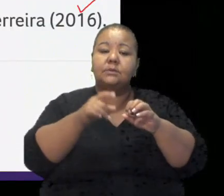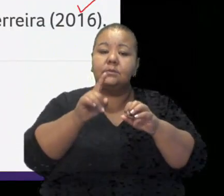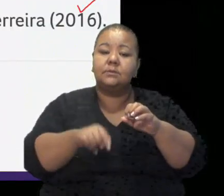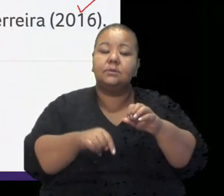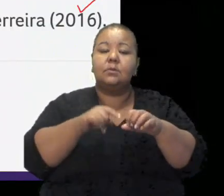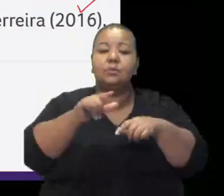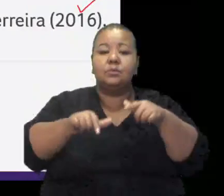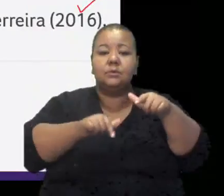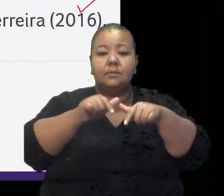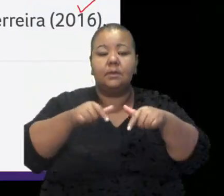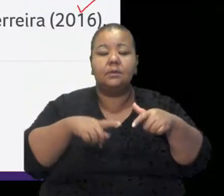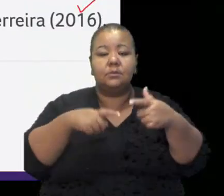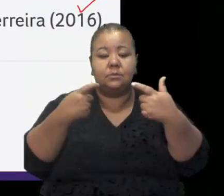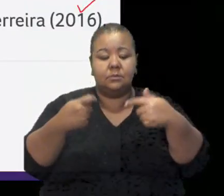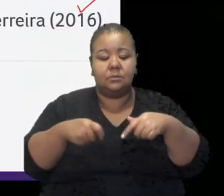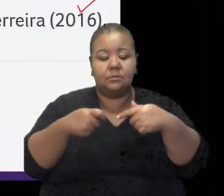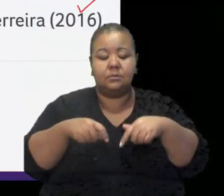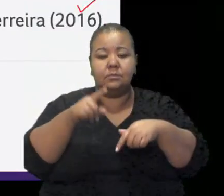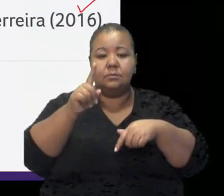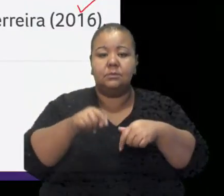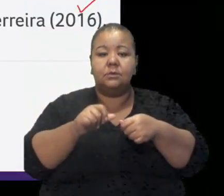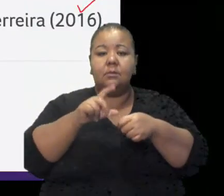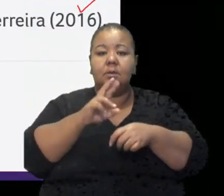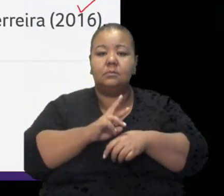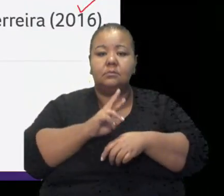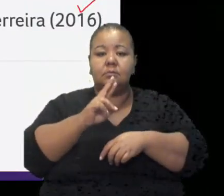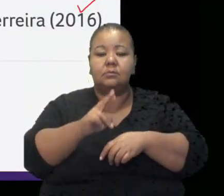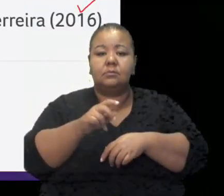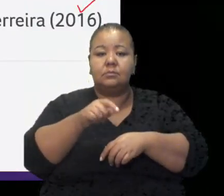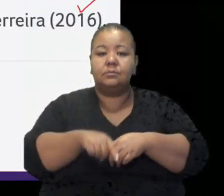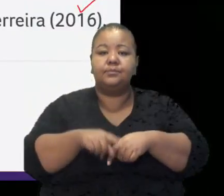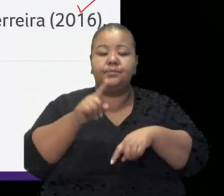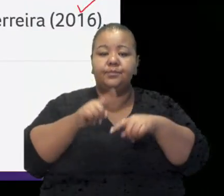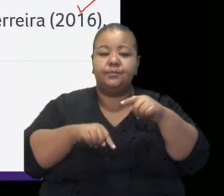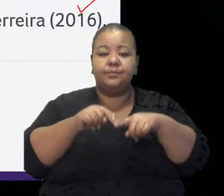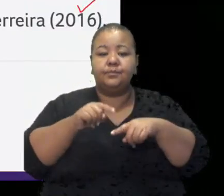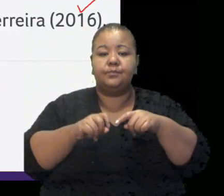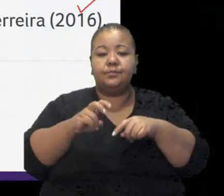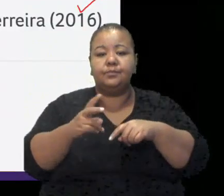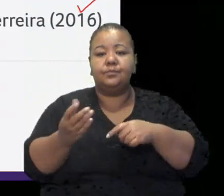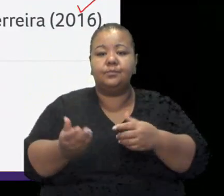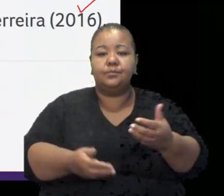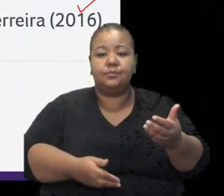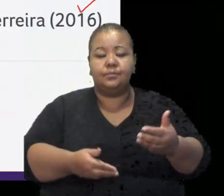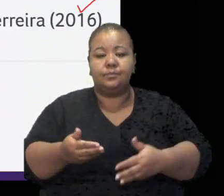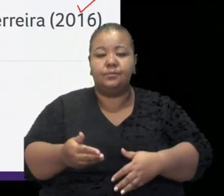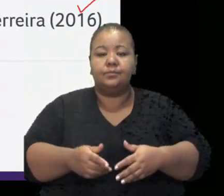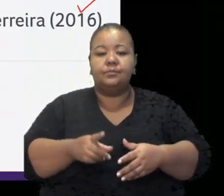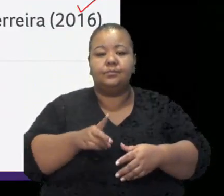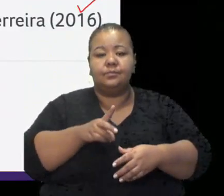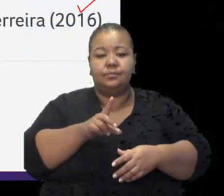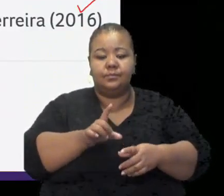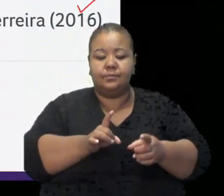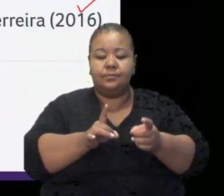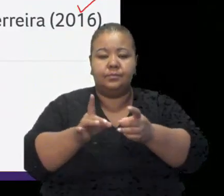atividades necessárias e que resultarão no produto ou serviço a ser